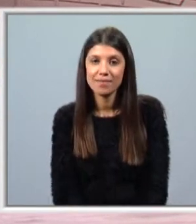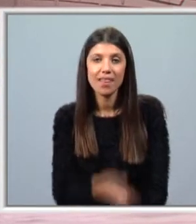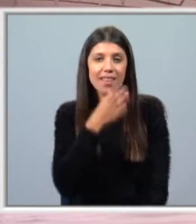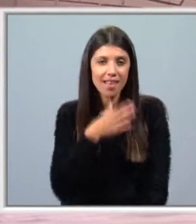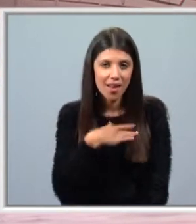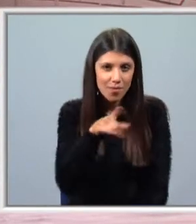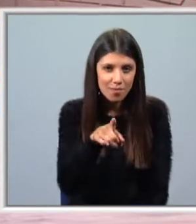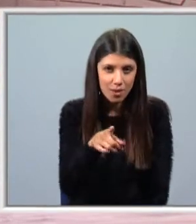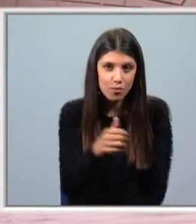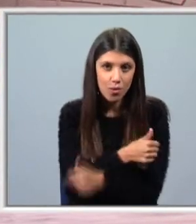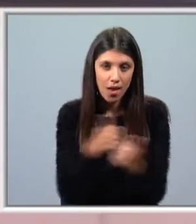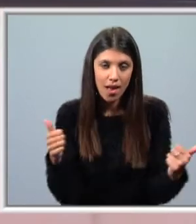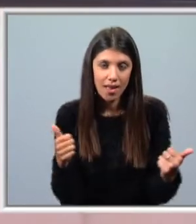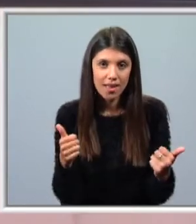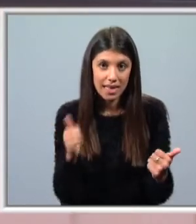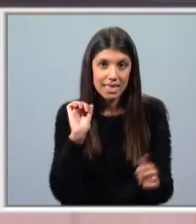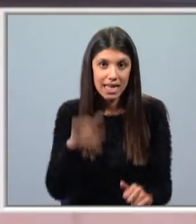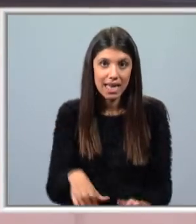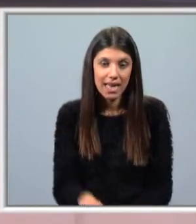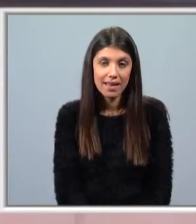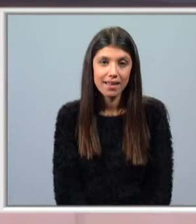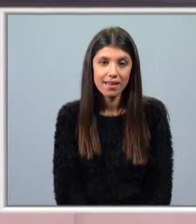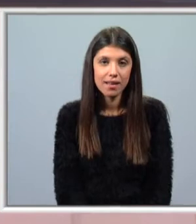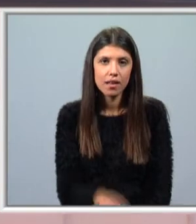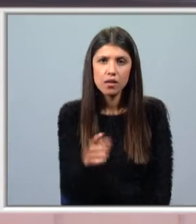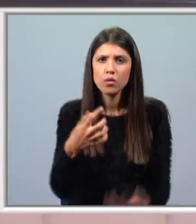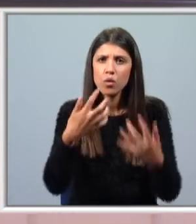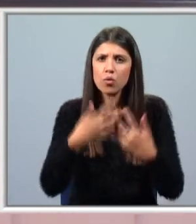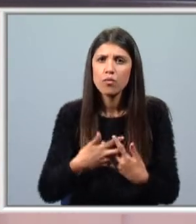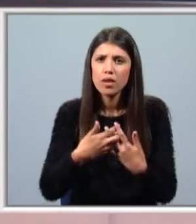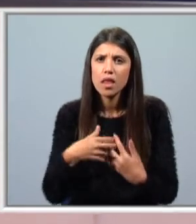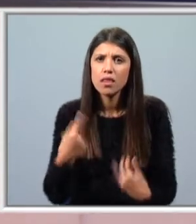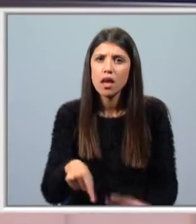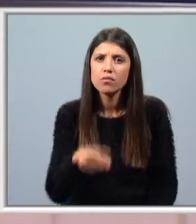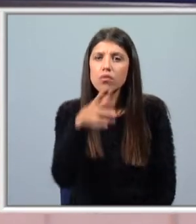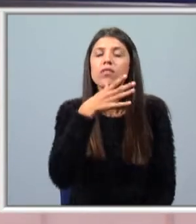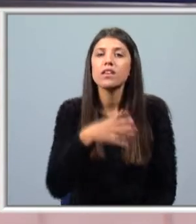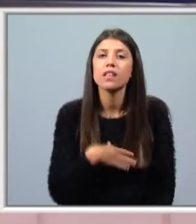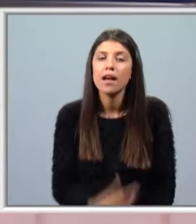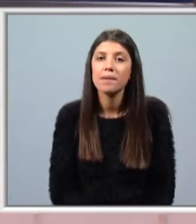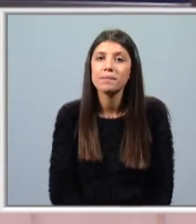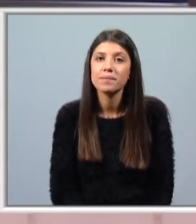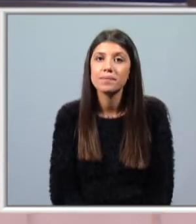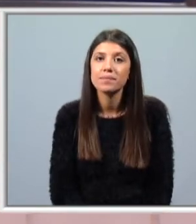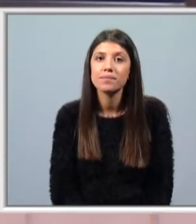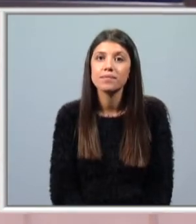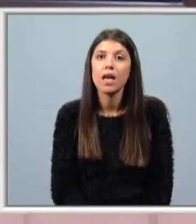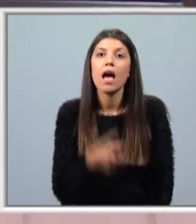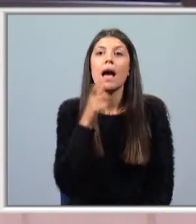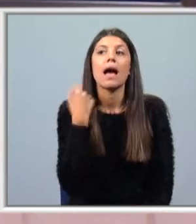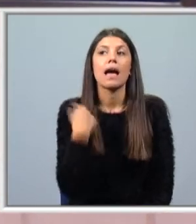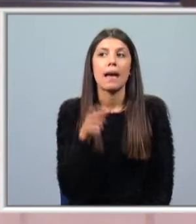digam, correu bem? Sim. Ficaste com uma dúvida? Então diz-me. A palavra